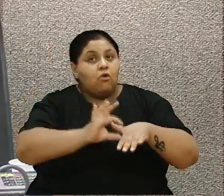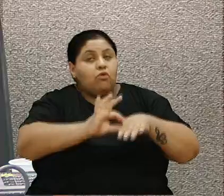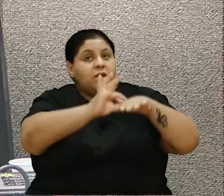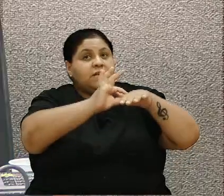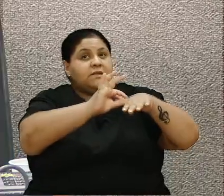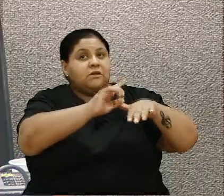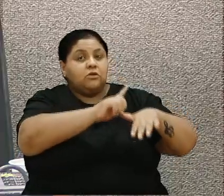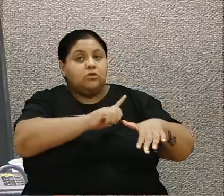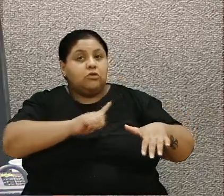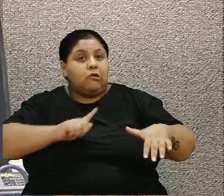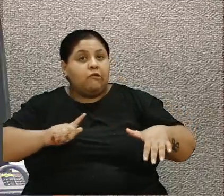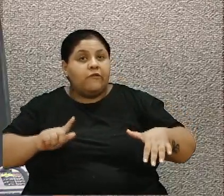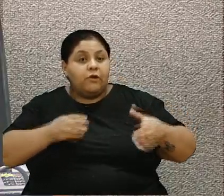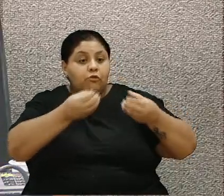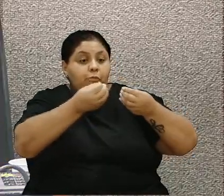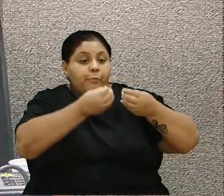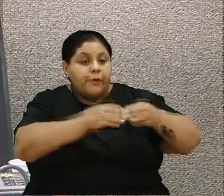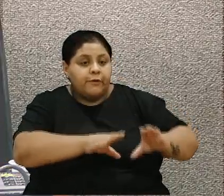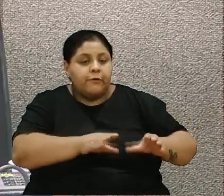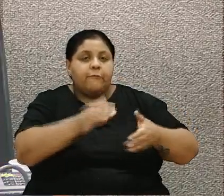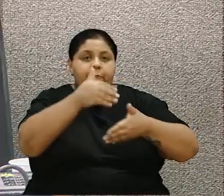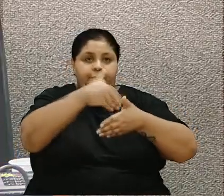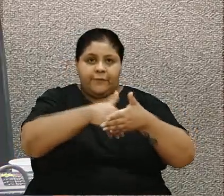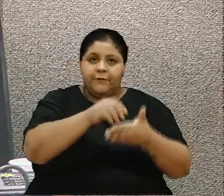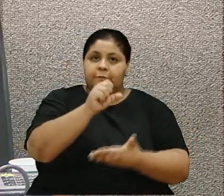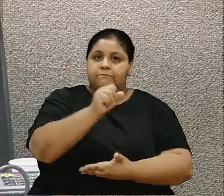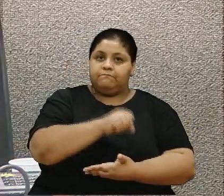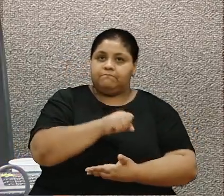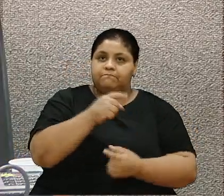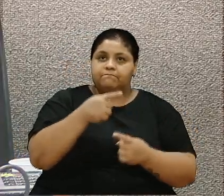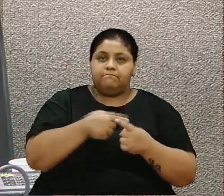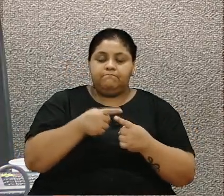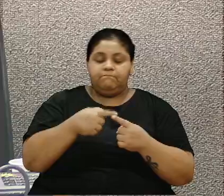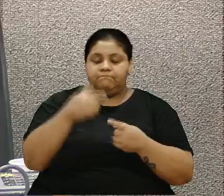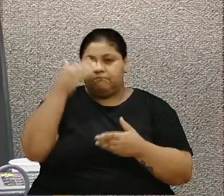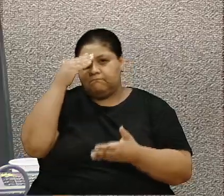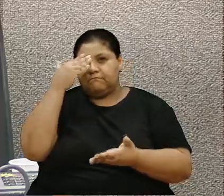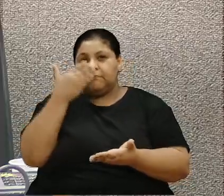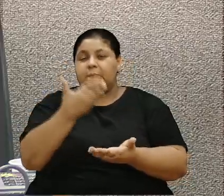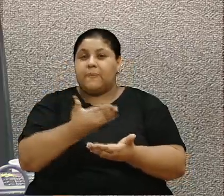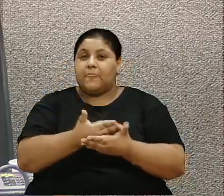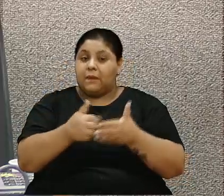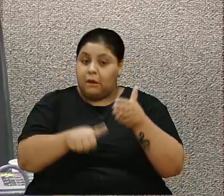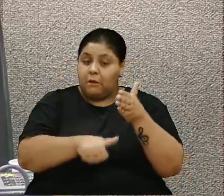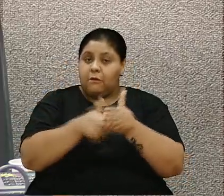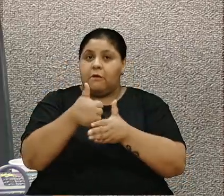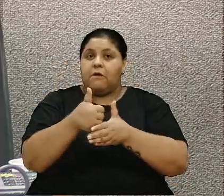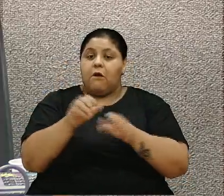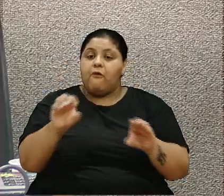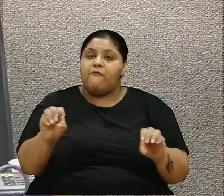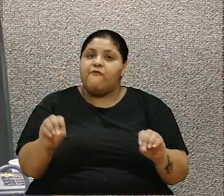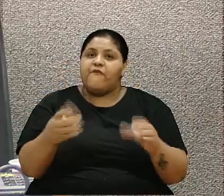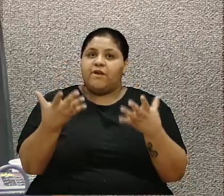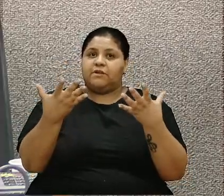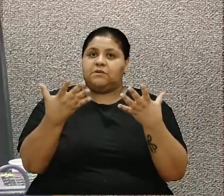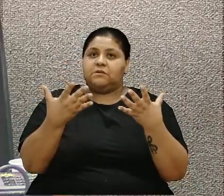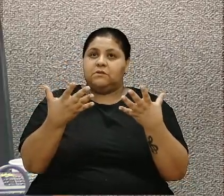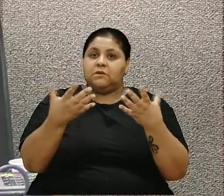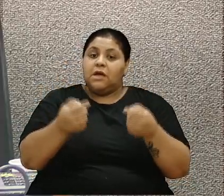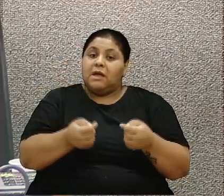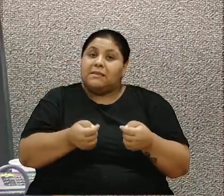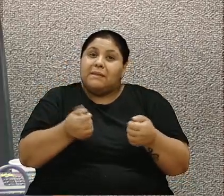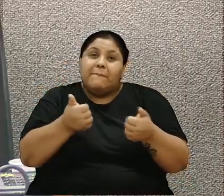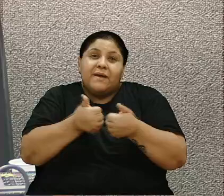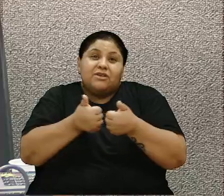aranha. Então, nesse sentido, eu votarei favorável, porque eu tenho certeza que isso viabilizará a festa que está aí, é dia